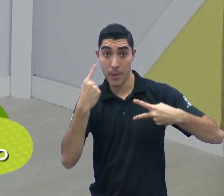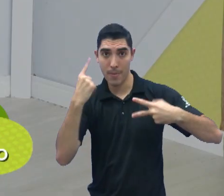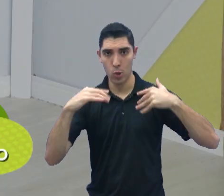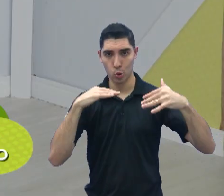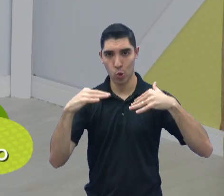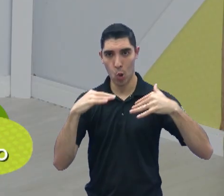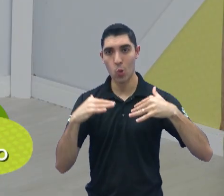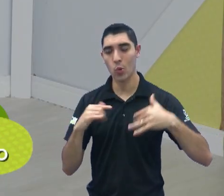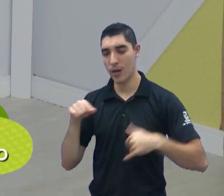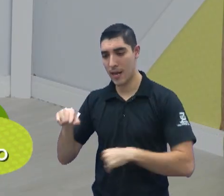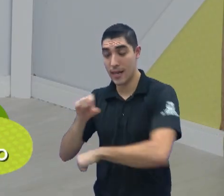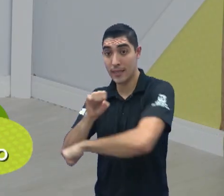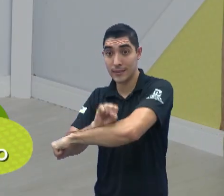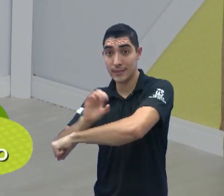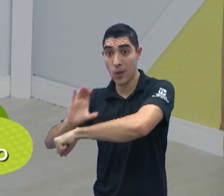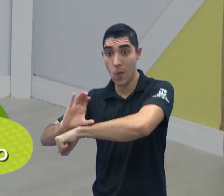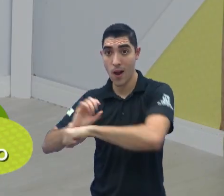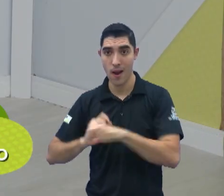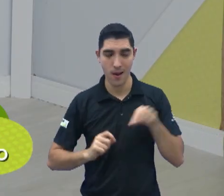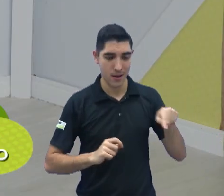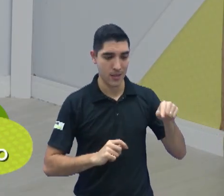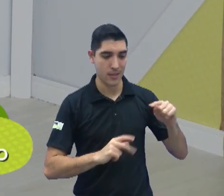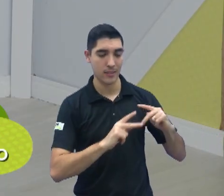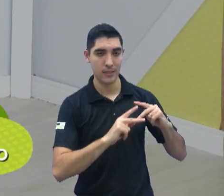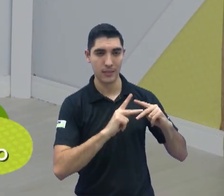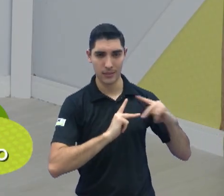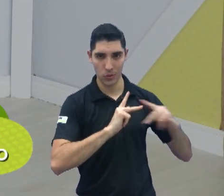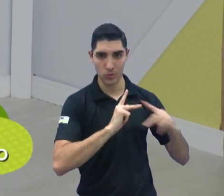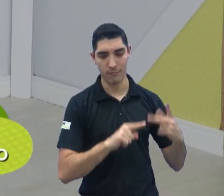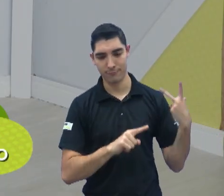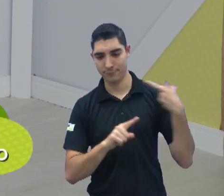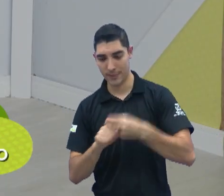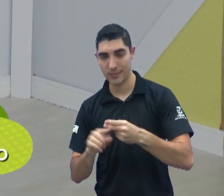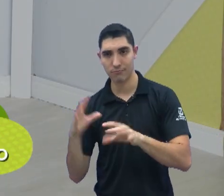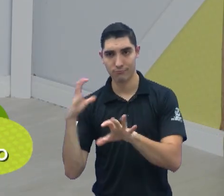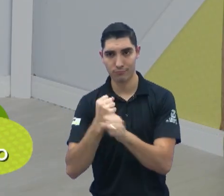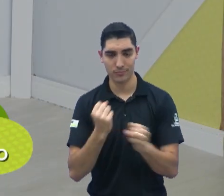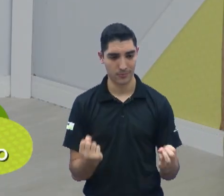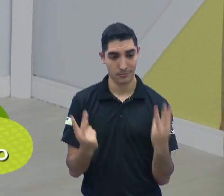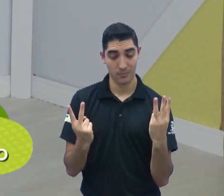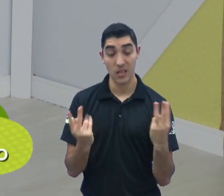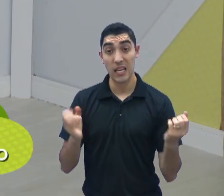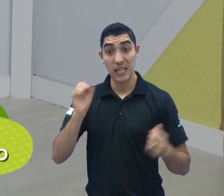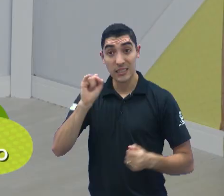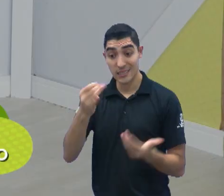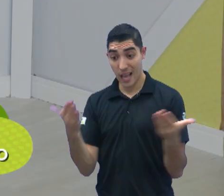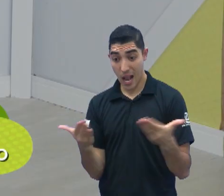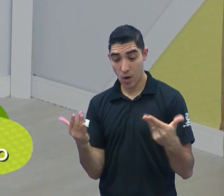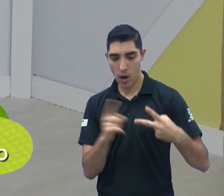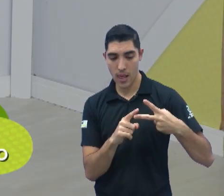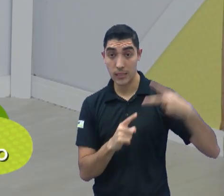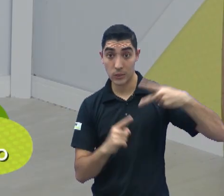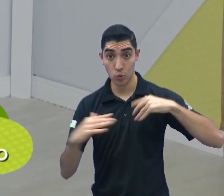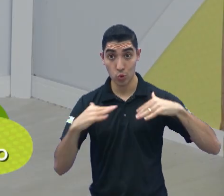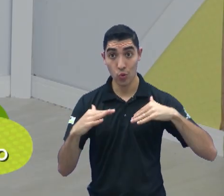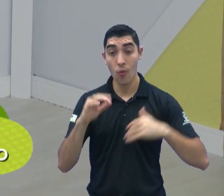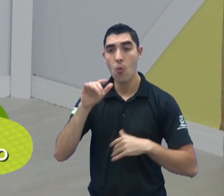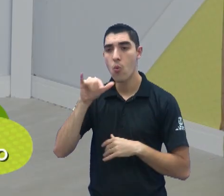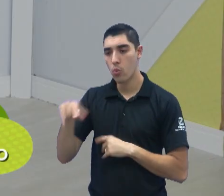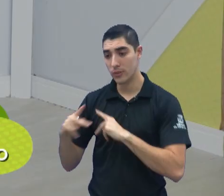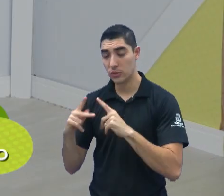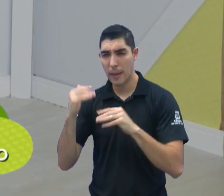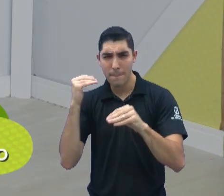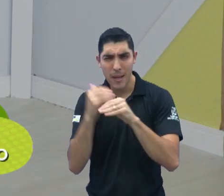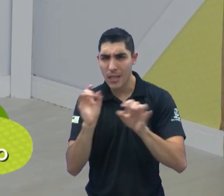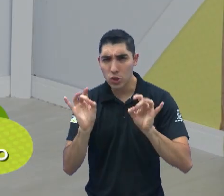José bateu o São Carlos por 3-2 a São Carlense. Agora precisa apenas de um empate no tempo normal para sacramentar a